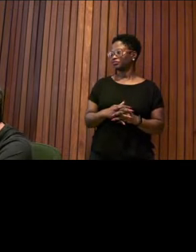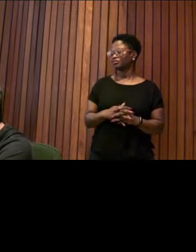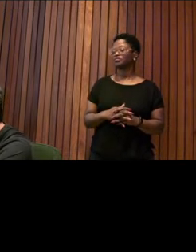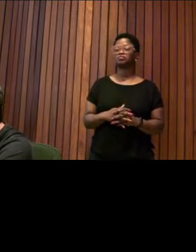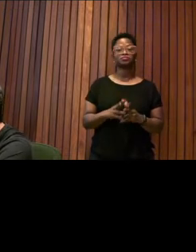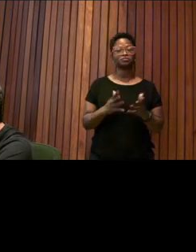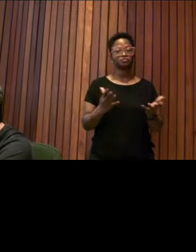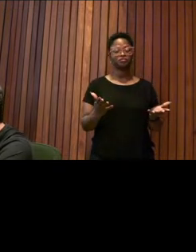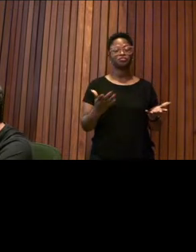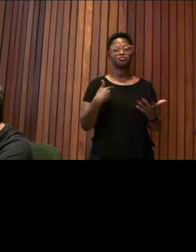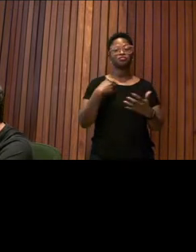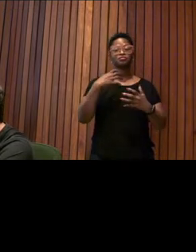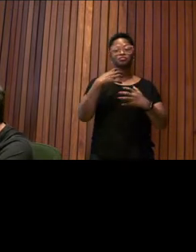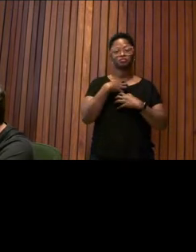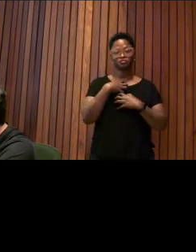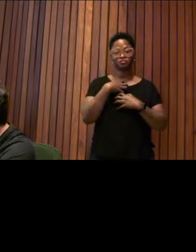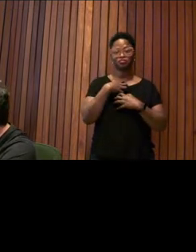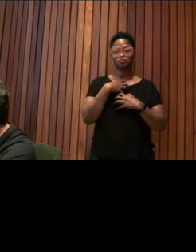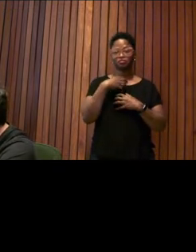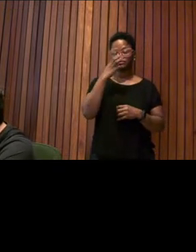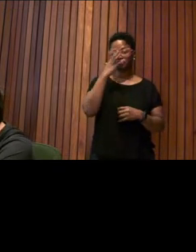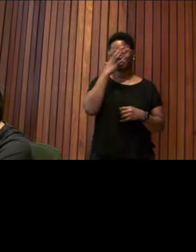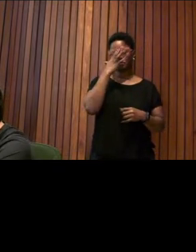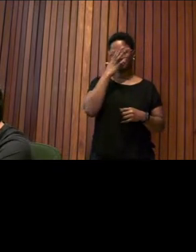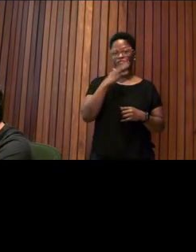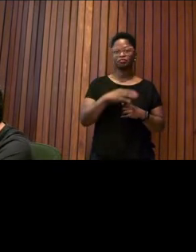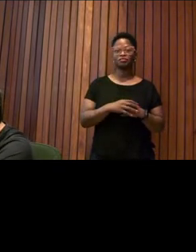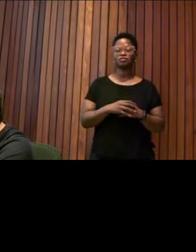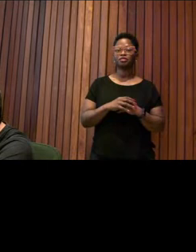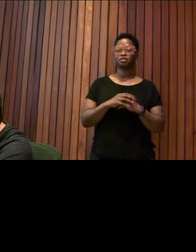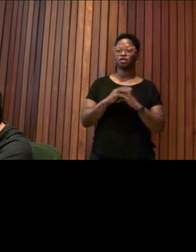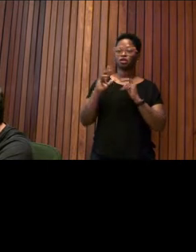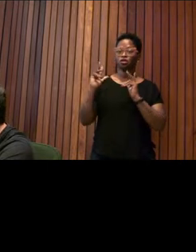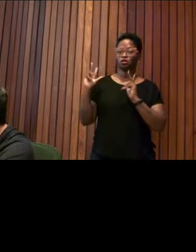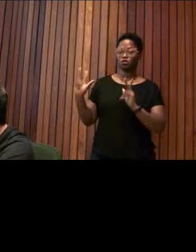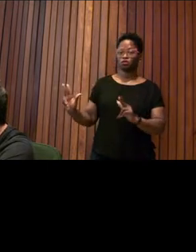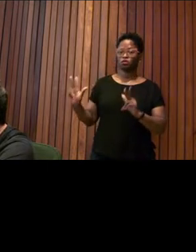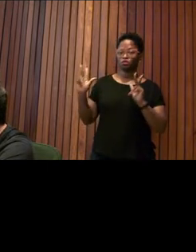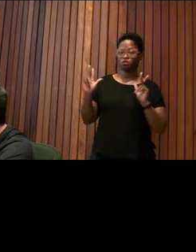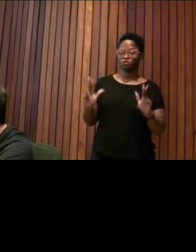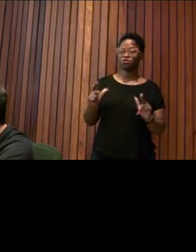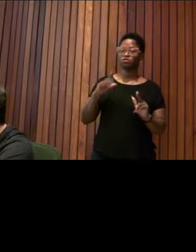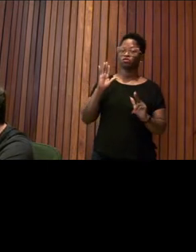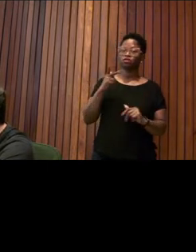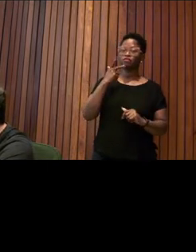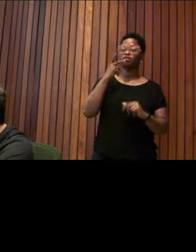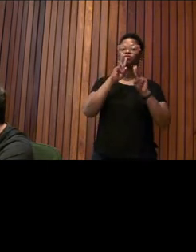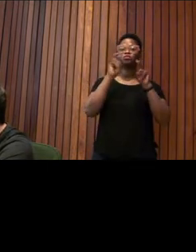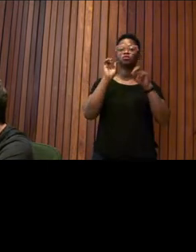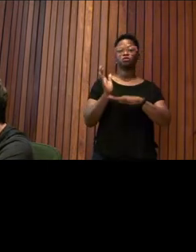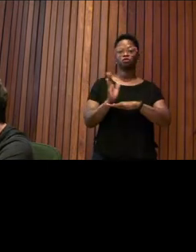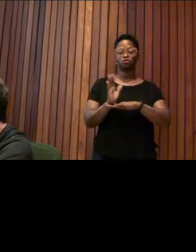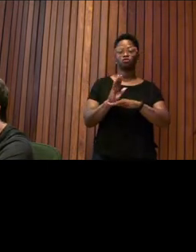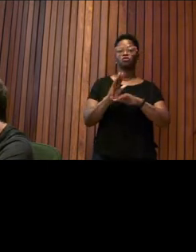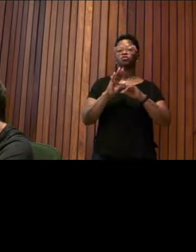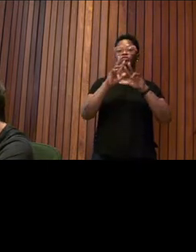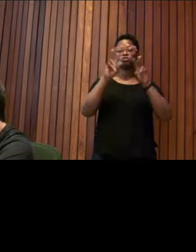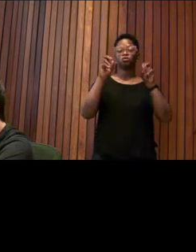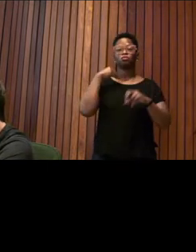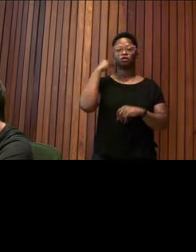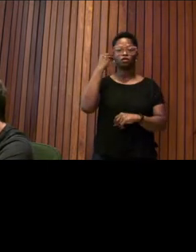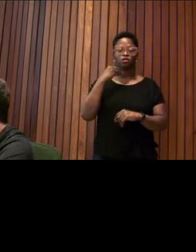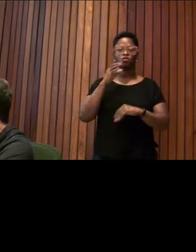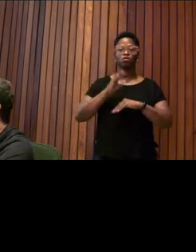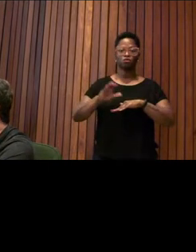Bom, eu sinto, acho que, muito do que todos os meus colegas já falaram com relação ao vídeo, com relação à experiência